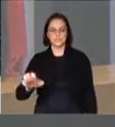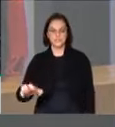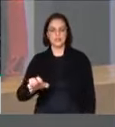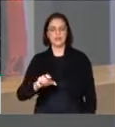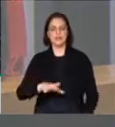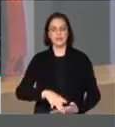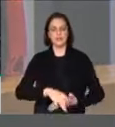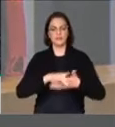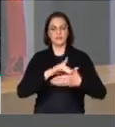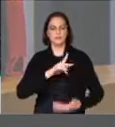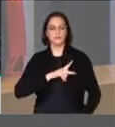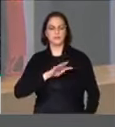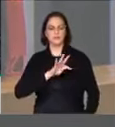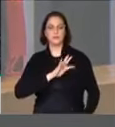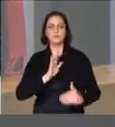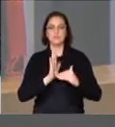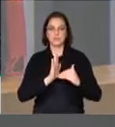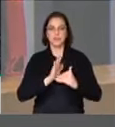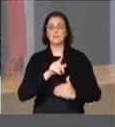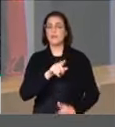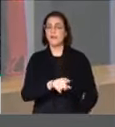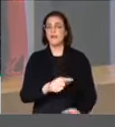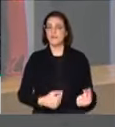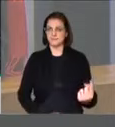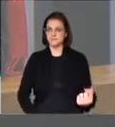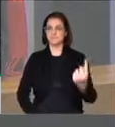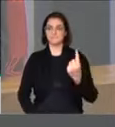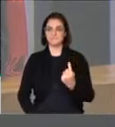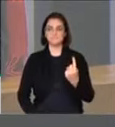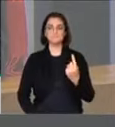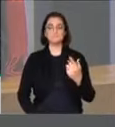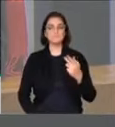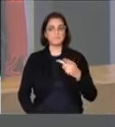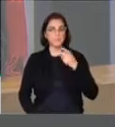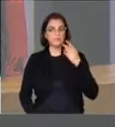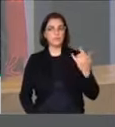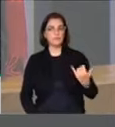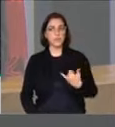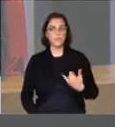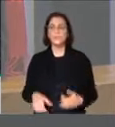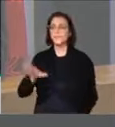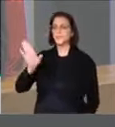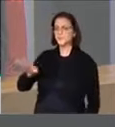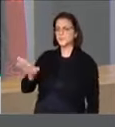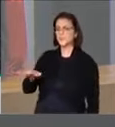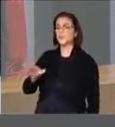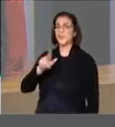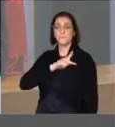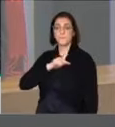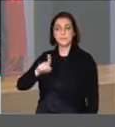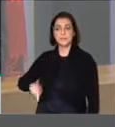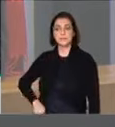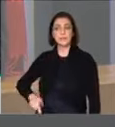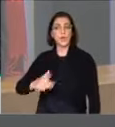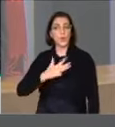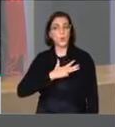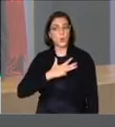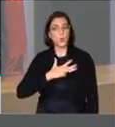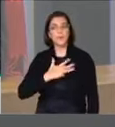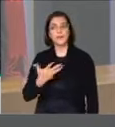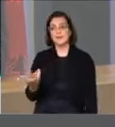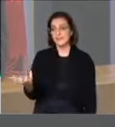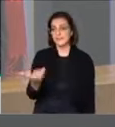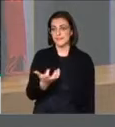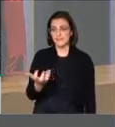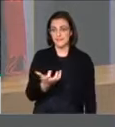dos Trabalhadores, a Rose chegou para mim e falou assim: senadora, o presidente Lula quer ainda,